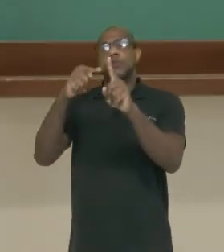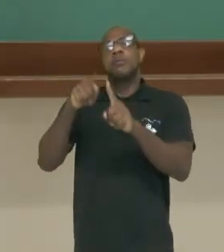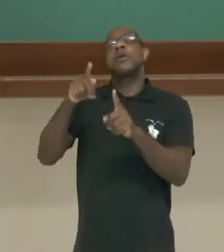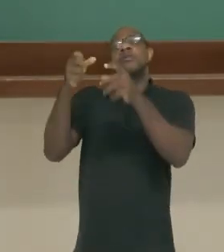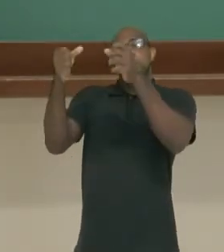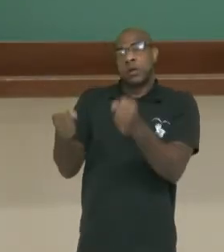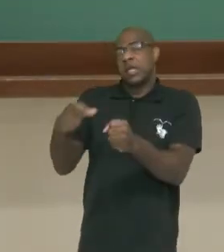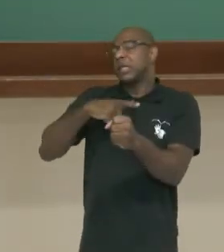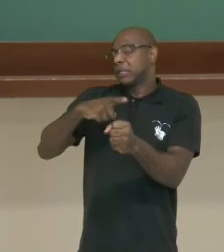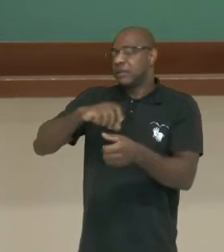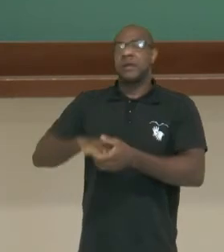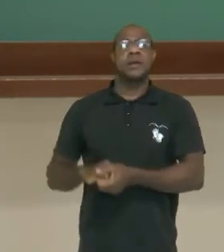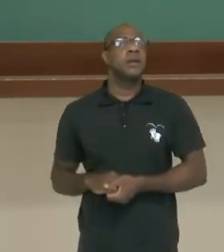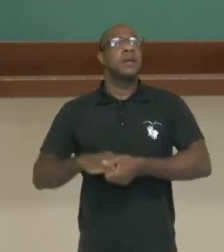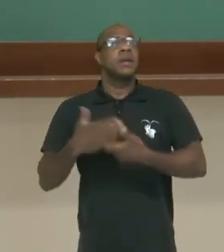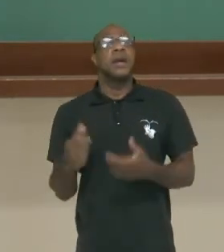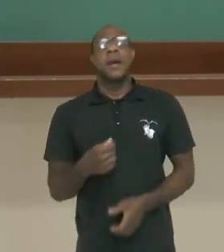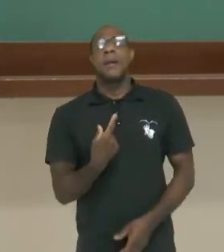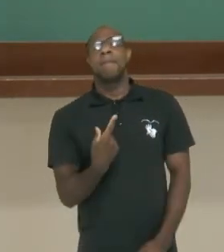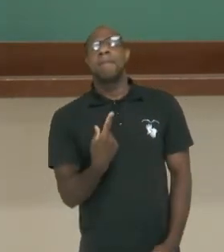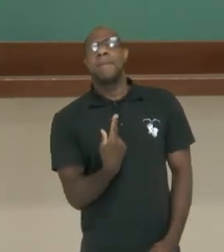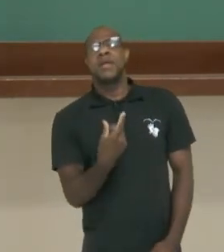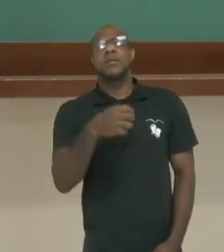vamos ter, a partir de